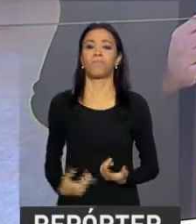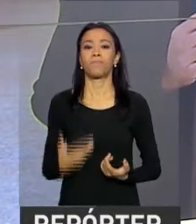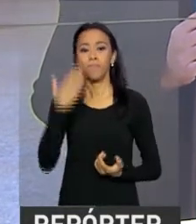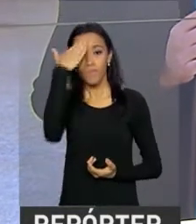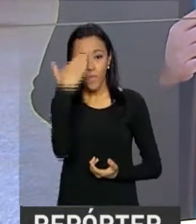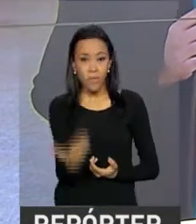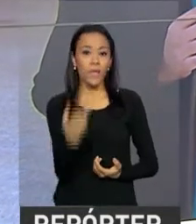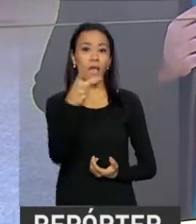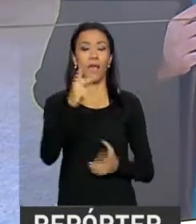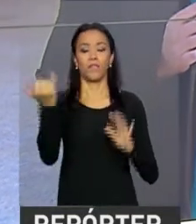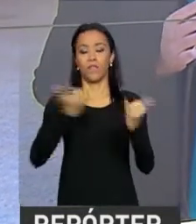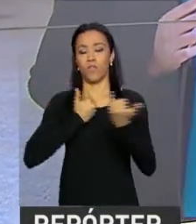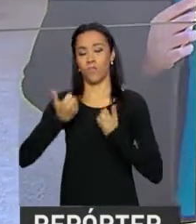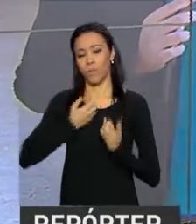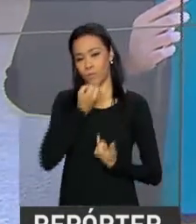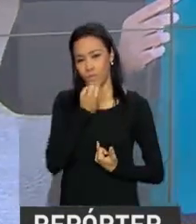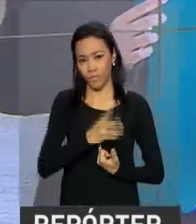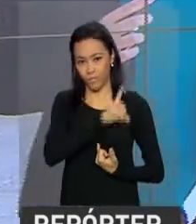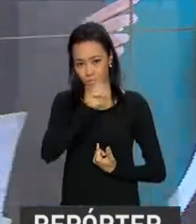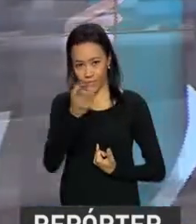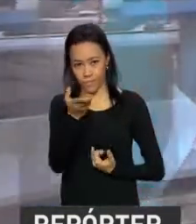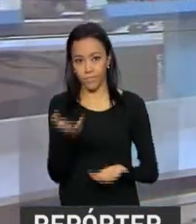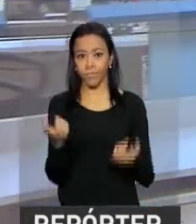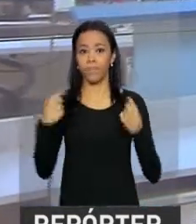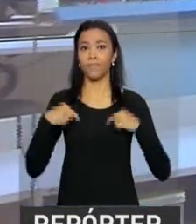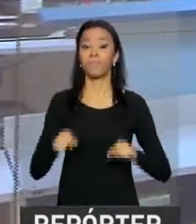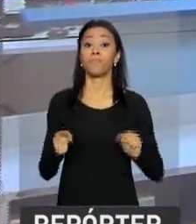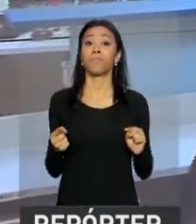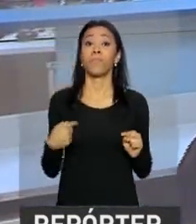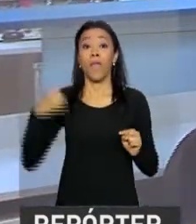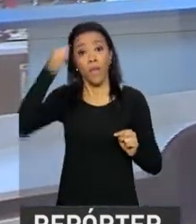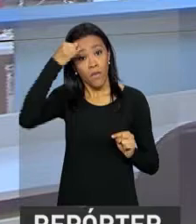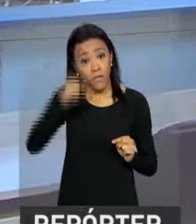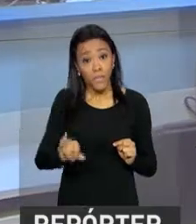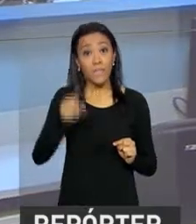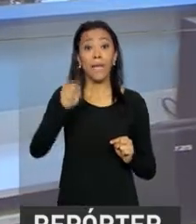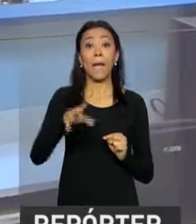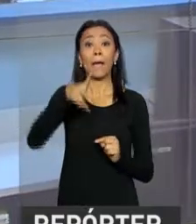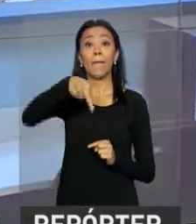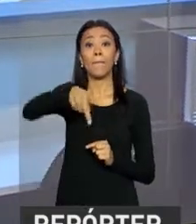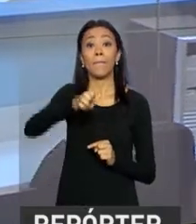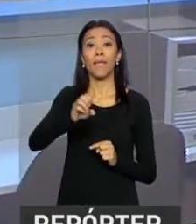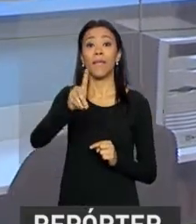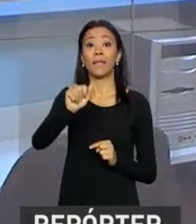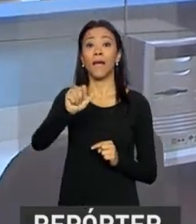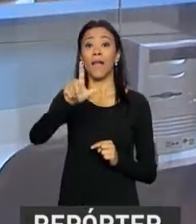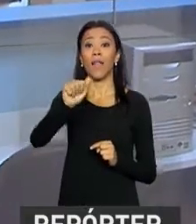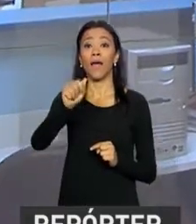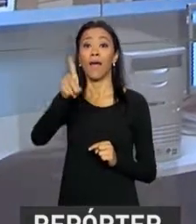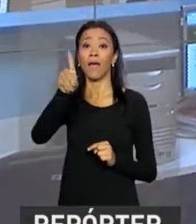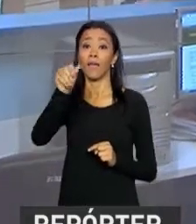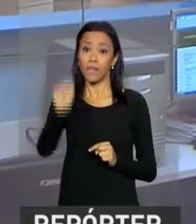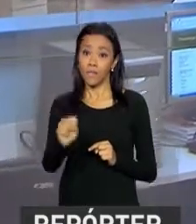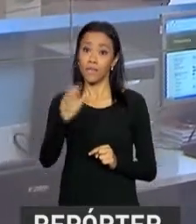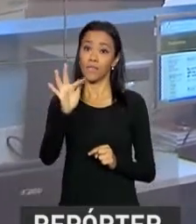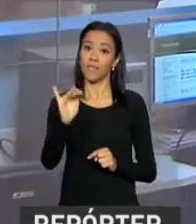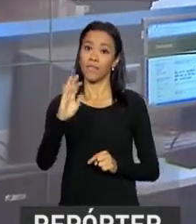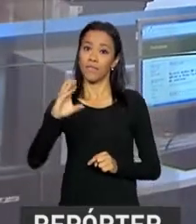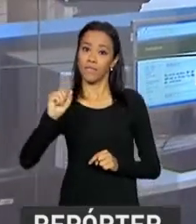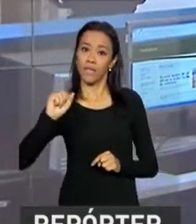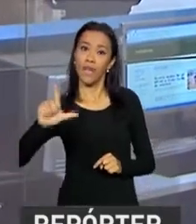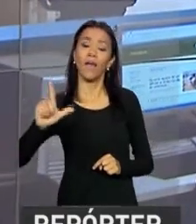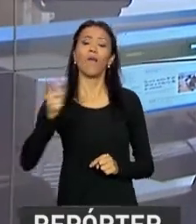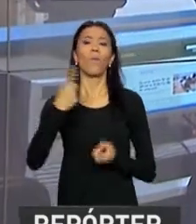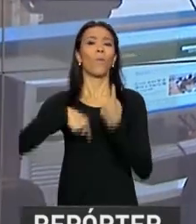a isso pelas suas informações bom dia pra você para evitar as chamadas pedaladas fiscais o ministério das cidades publicou uma